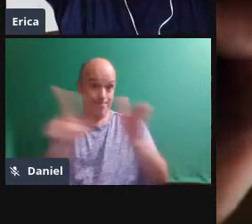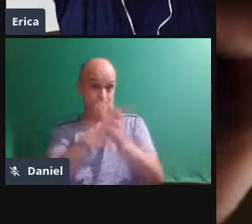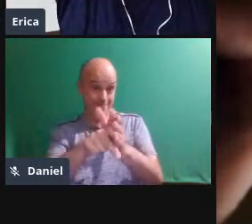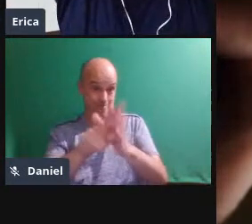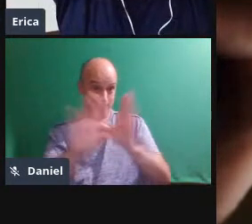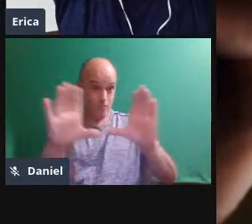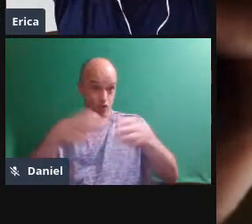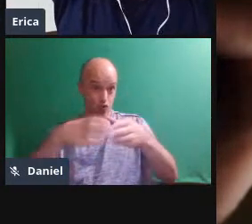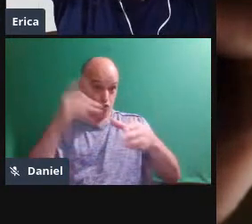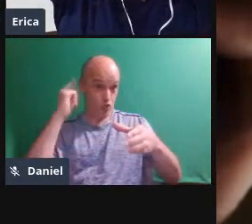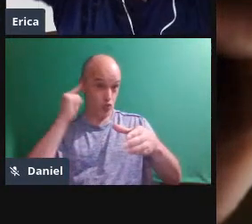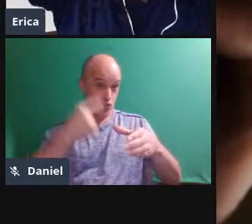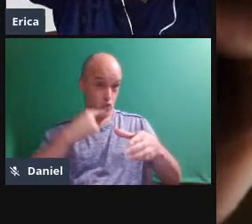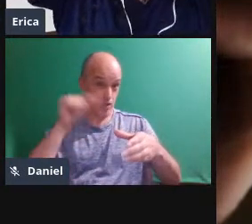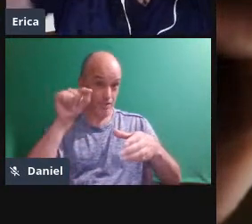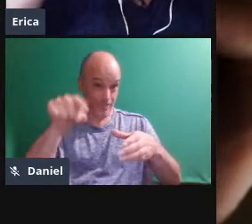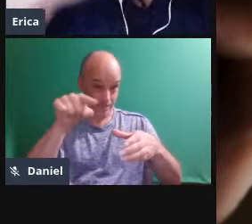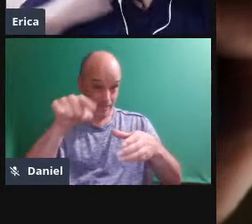Bom.